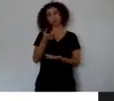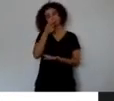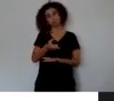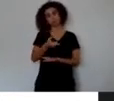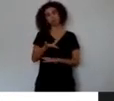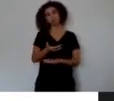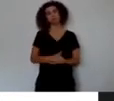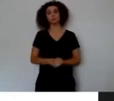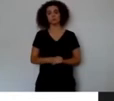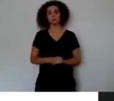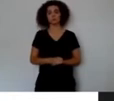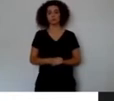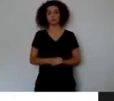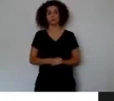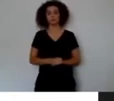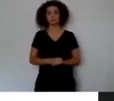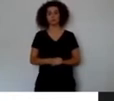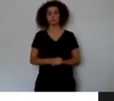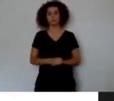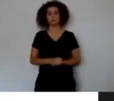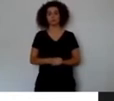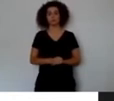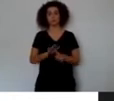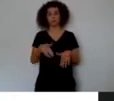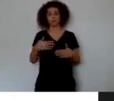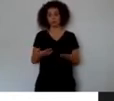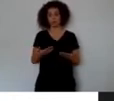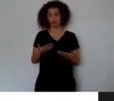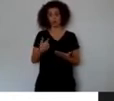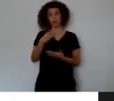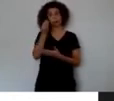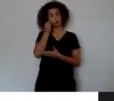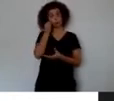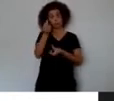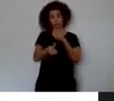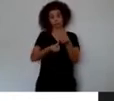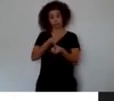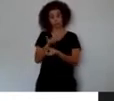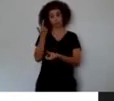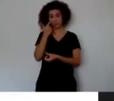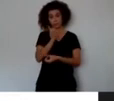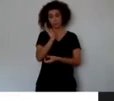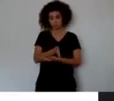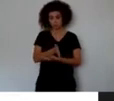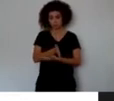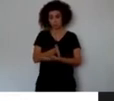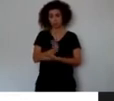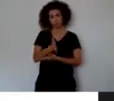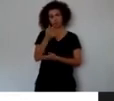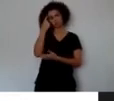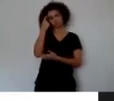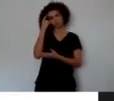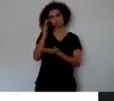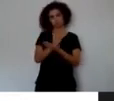Como eu falei, a proposta é colocar em prática no semestre que vem. Eu já tenho algumas coisas pensadas, assim,